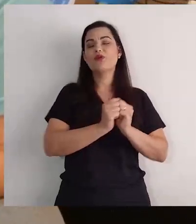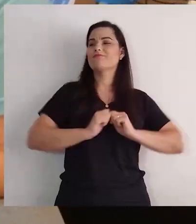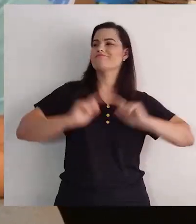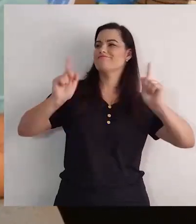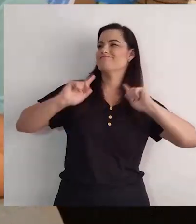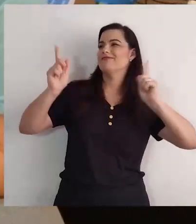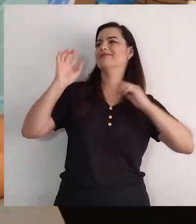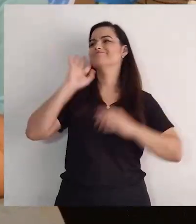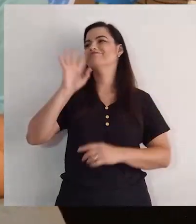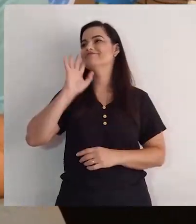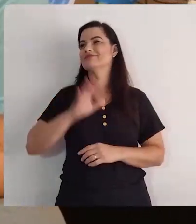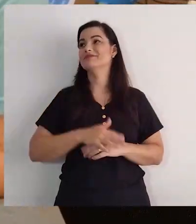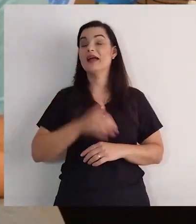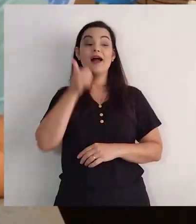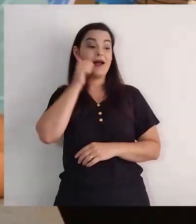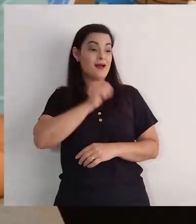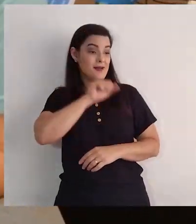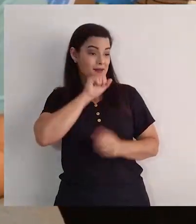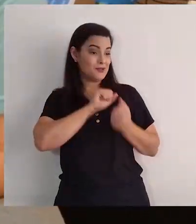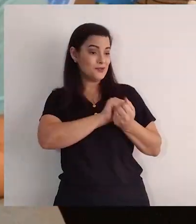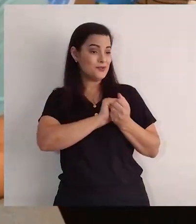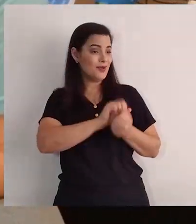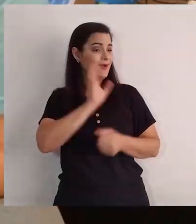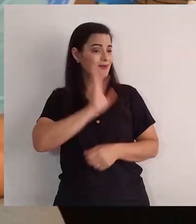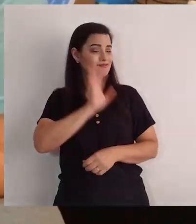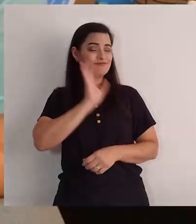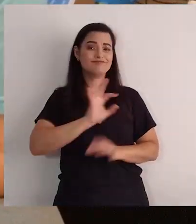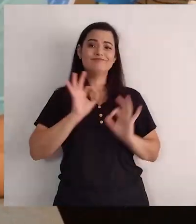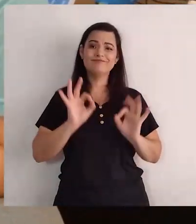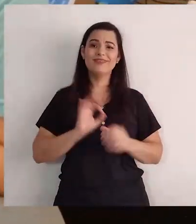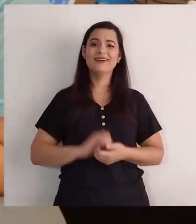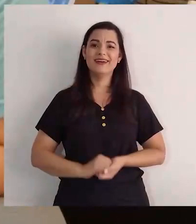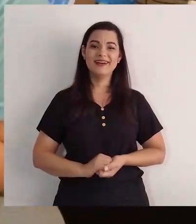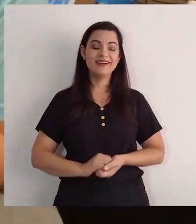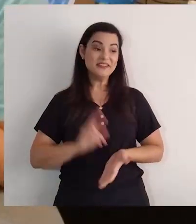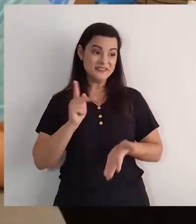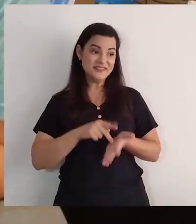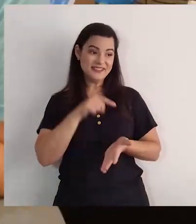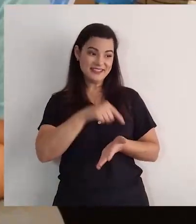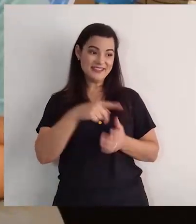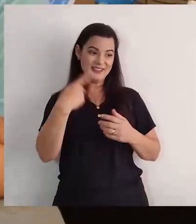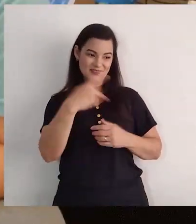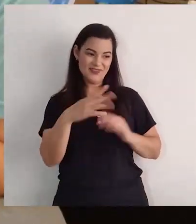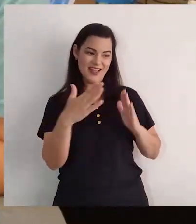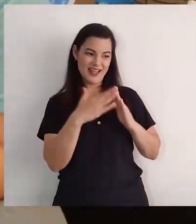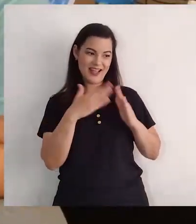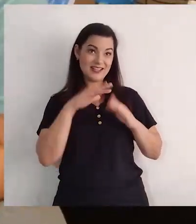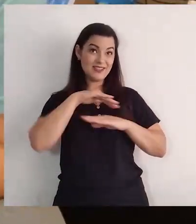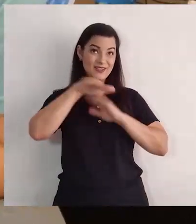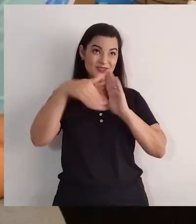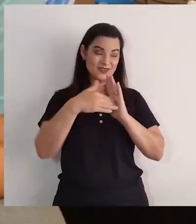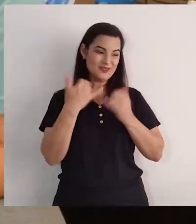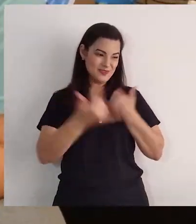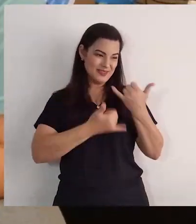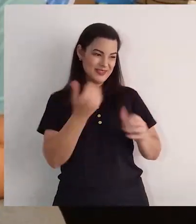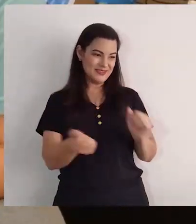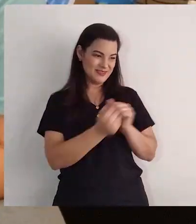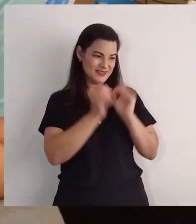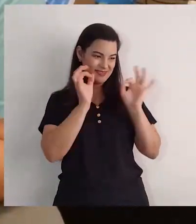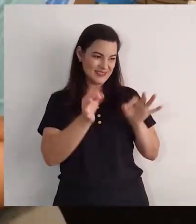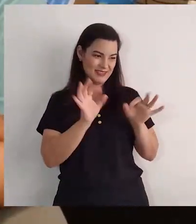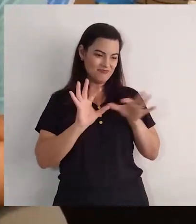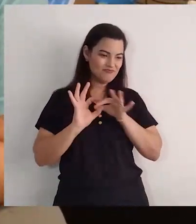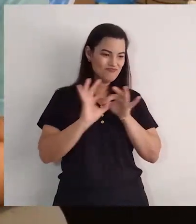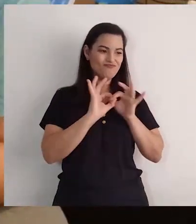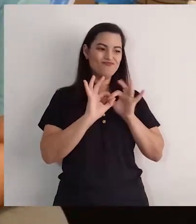divertem? A mãe faz junto? É? Que legal. Aliás, todo mundo aqui entra na brincadeira e faz tudo junto, né?